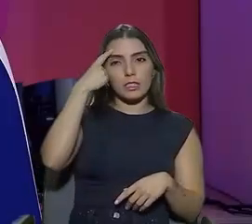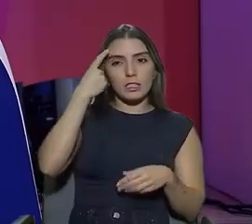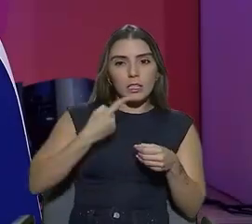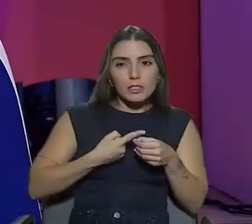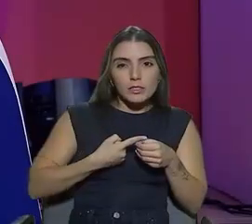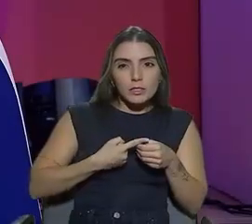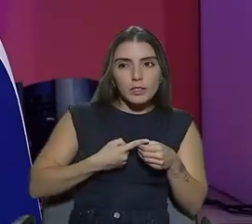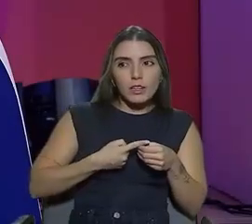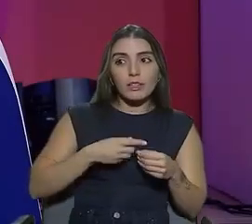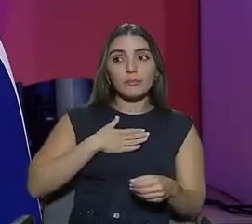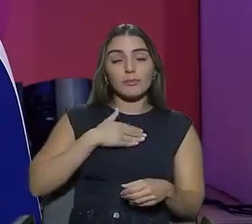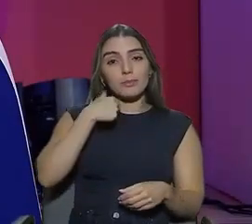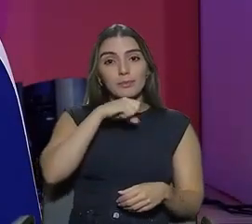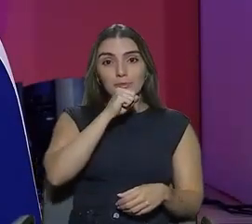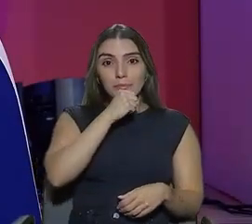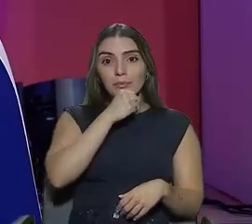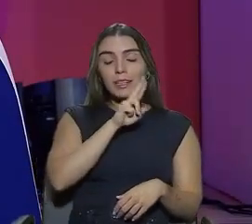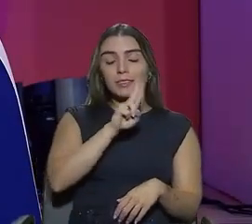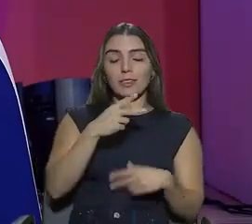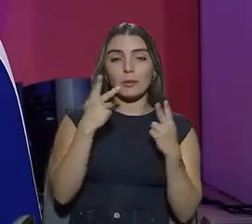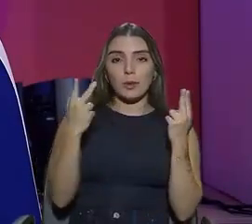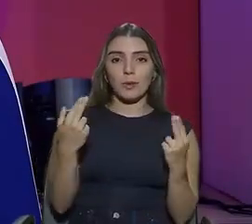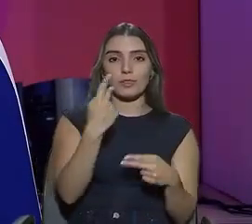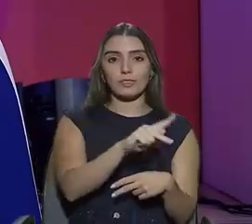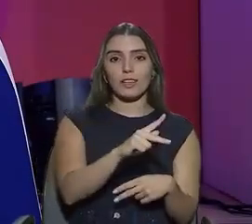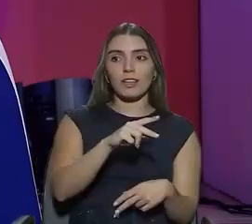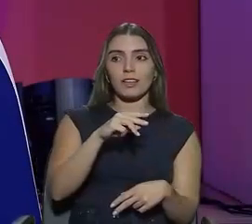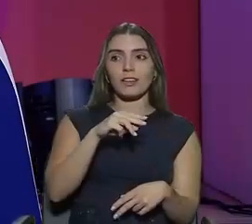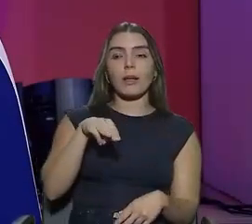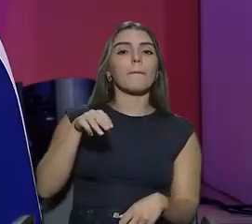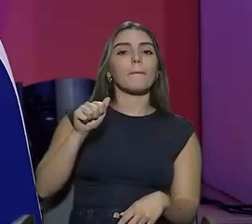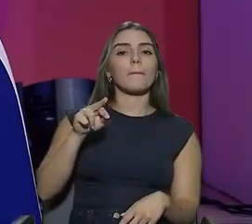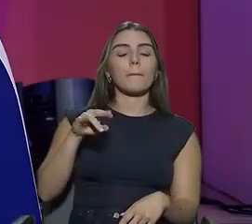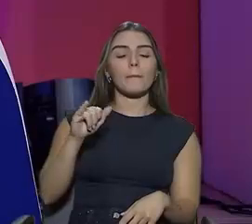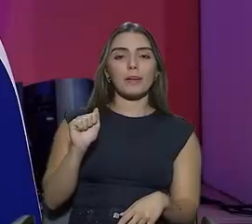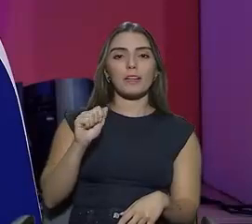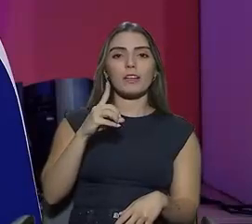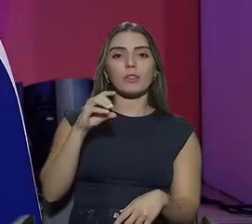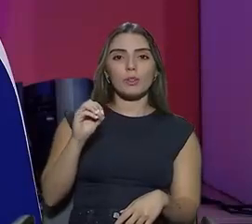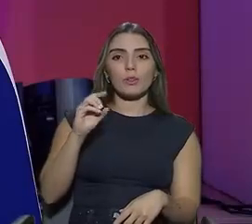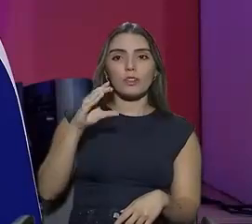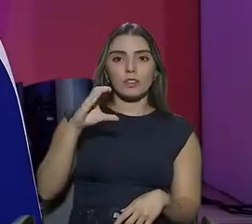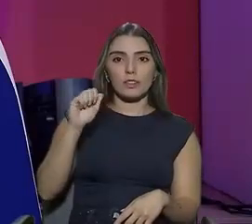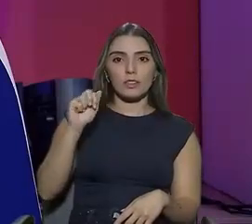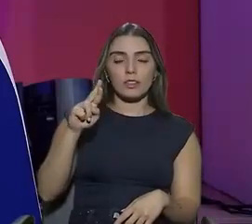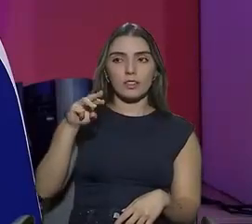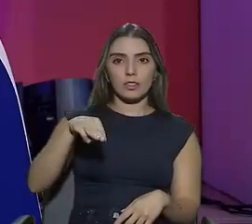Carmo, então nossas mães são xarás. Então, entre essas confluências, tem